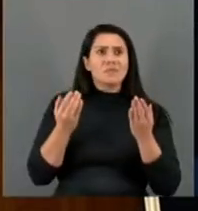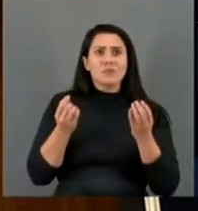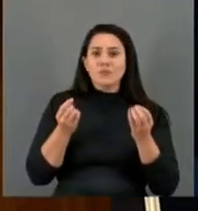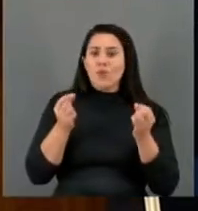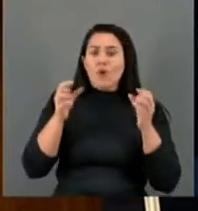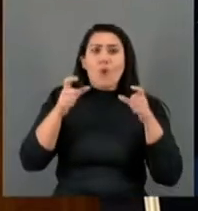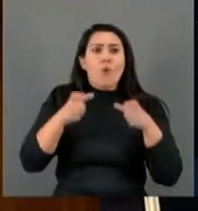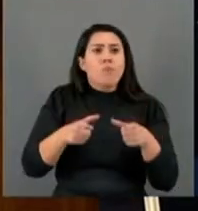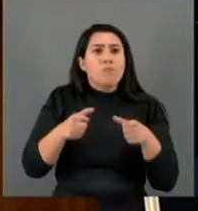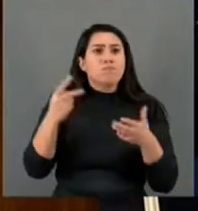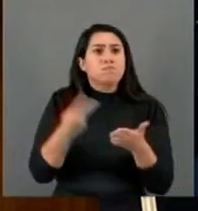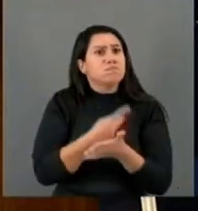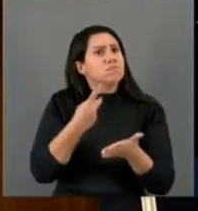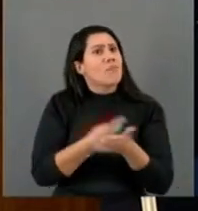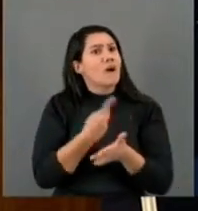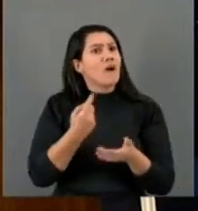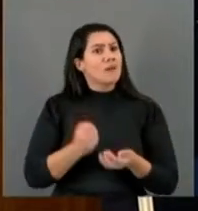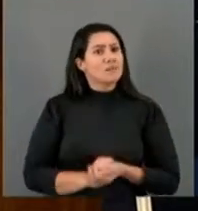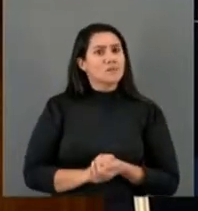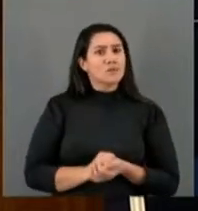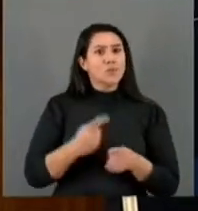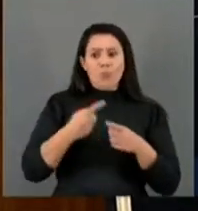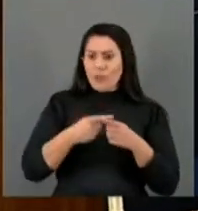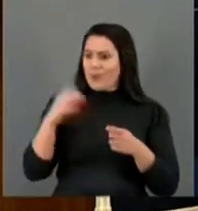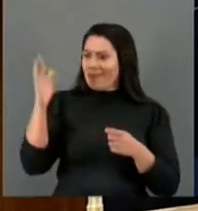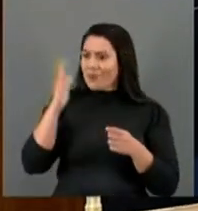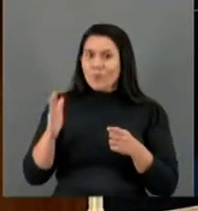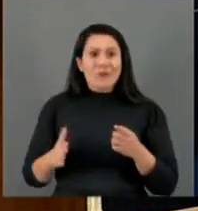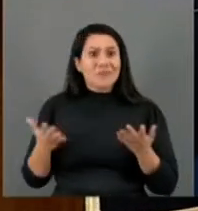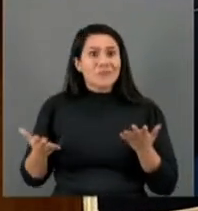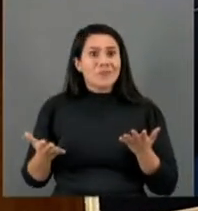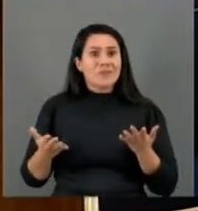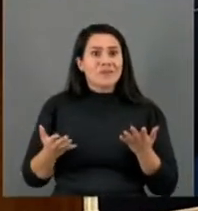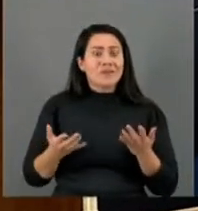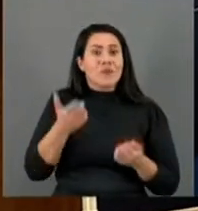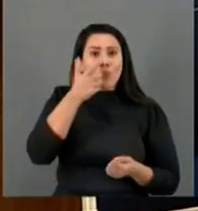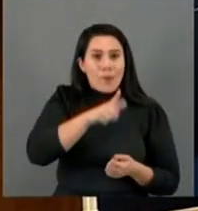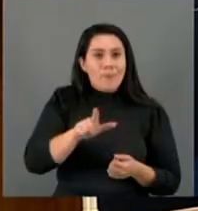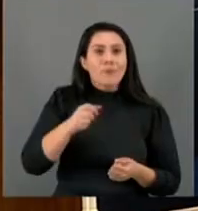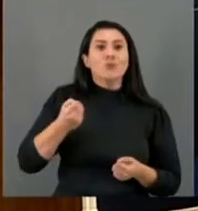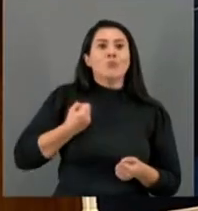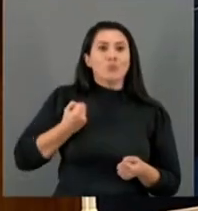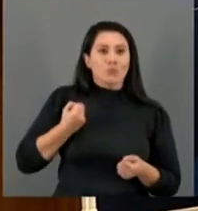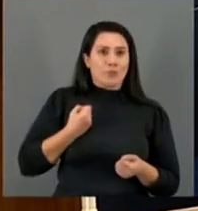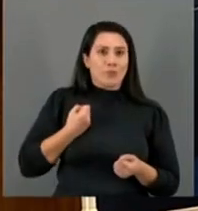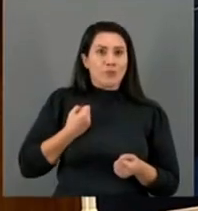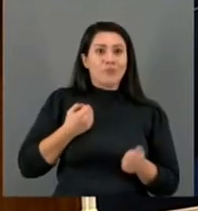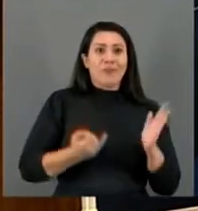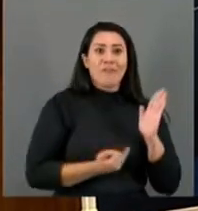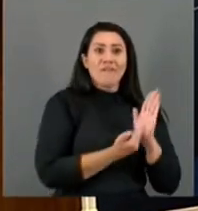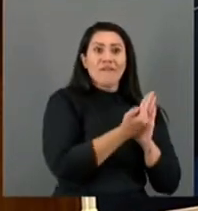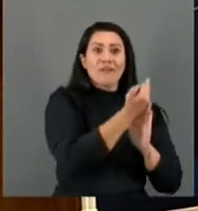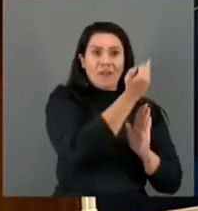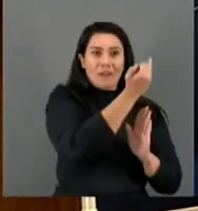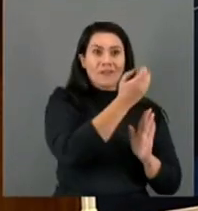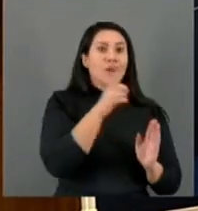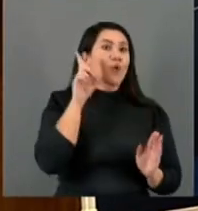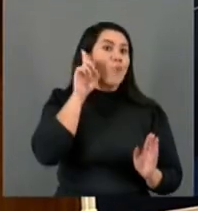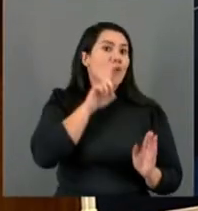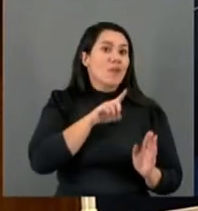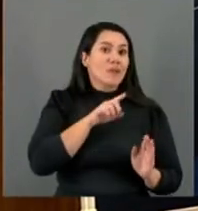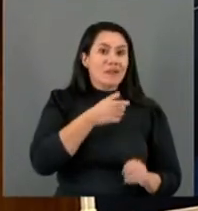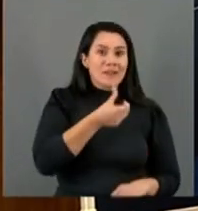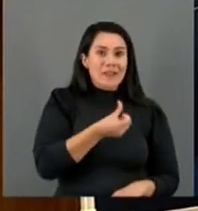Inflação americana, 6,5%. Taxa de juro é para reduzir a inflação?